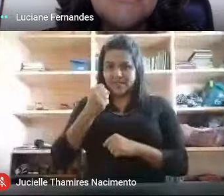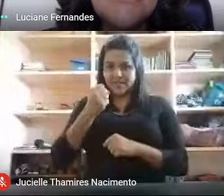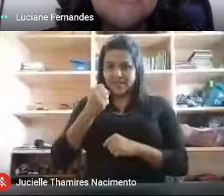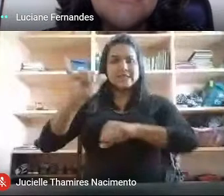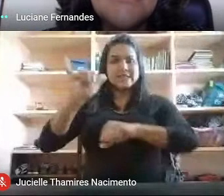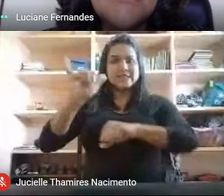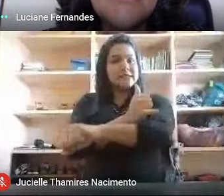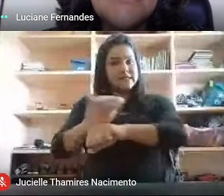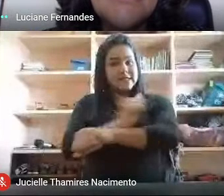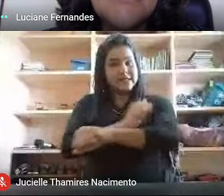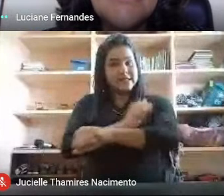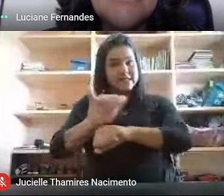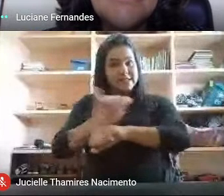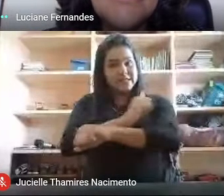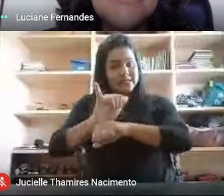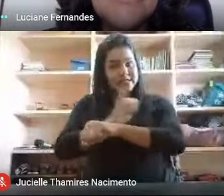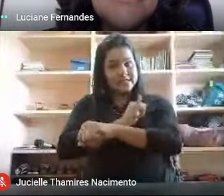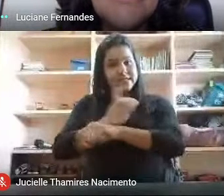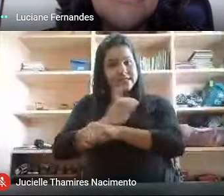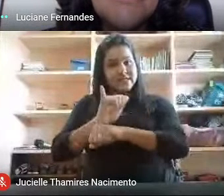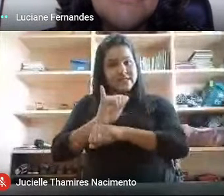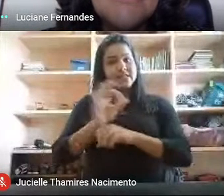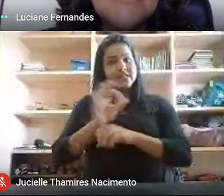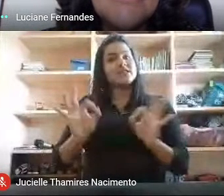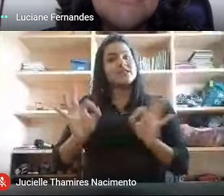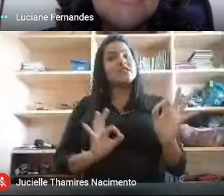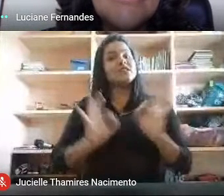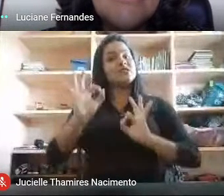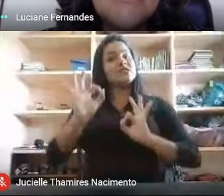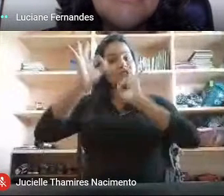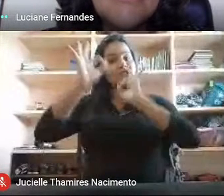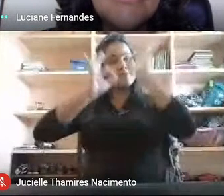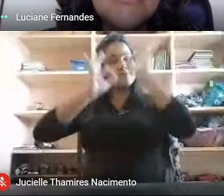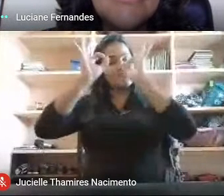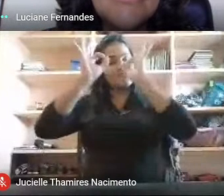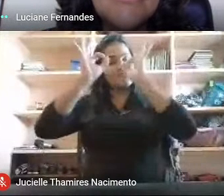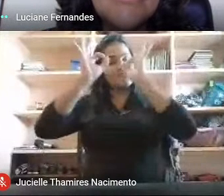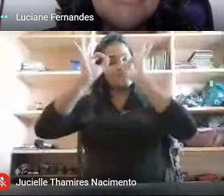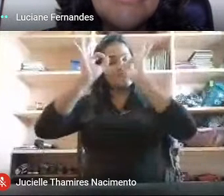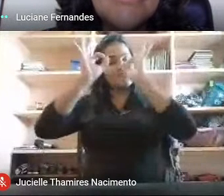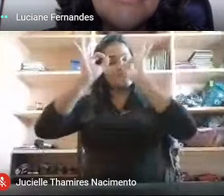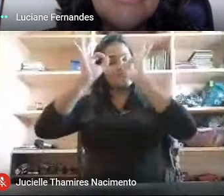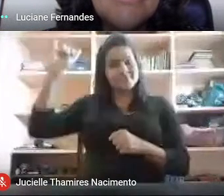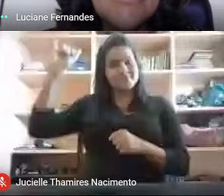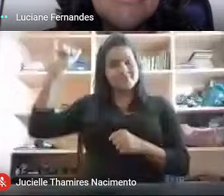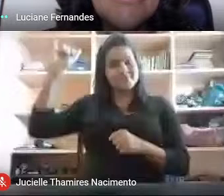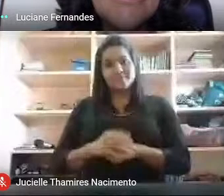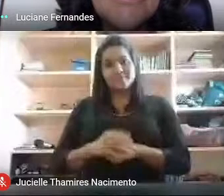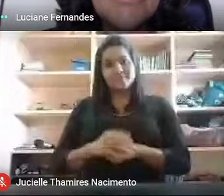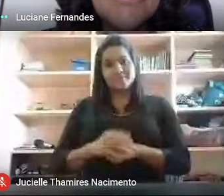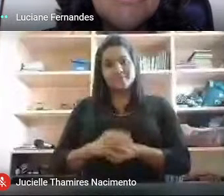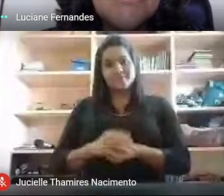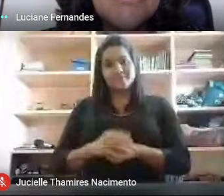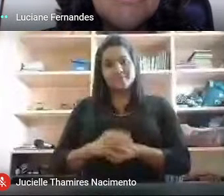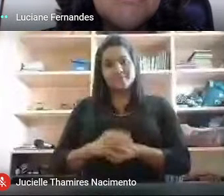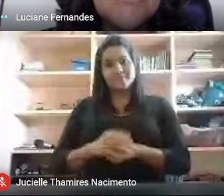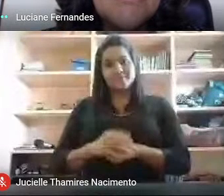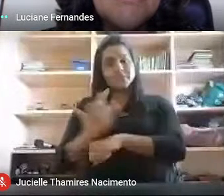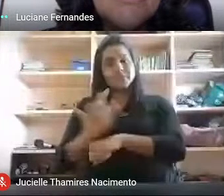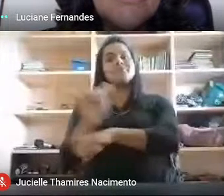com o projeto Sífilis Não, né? Faço aqui um parênteses, uma estratégia